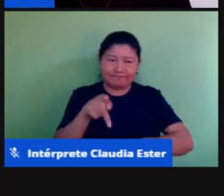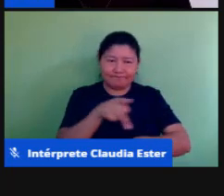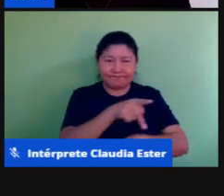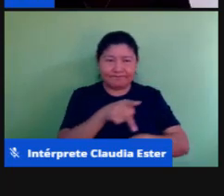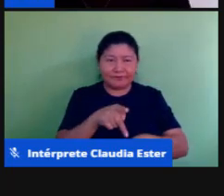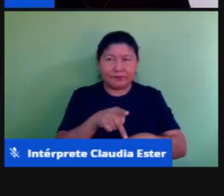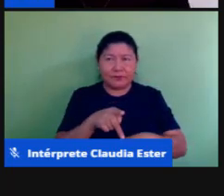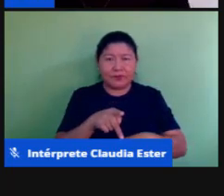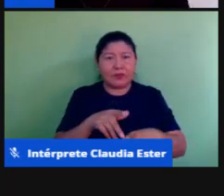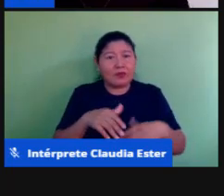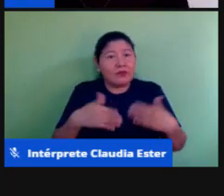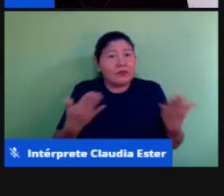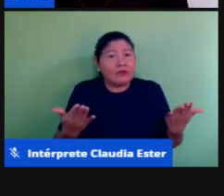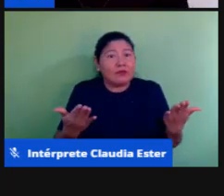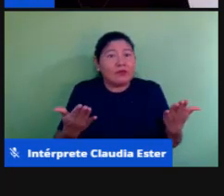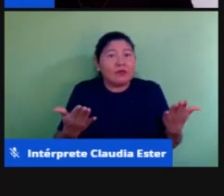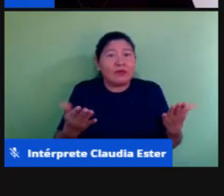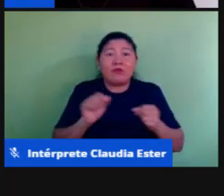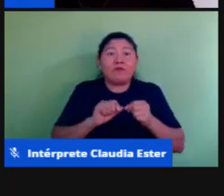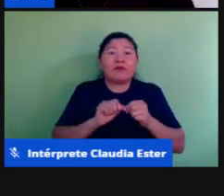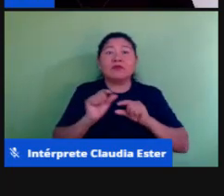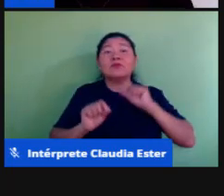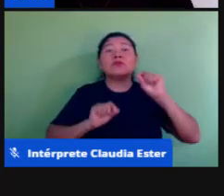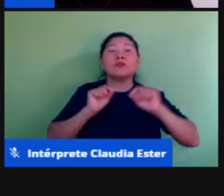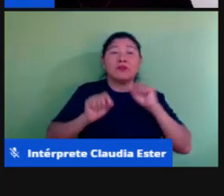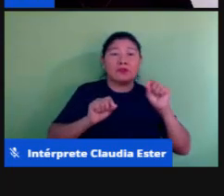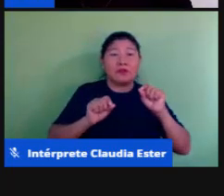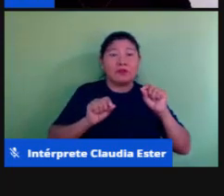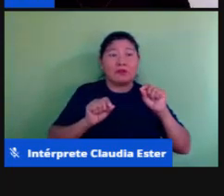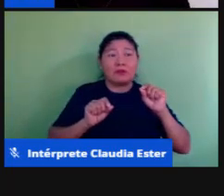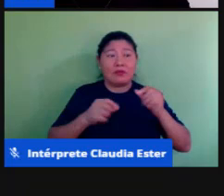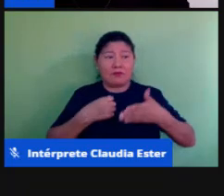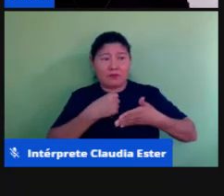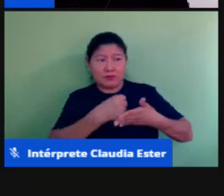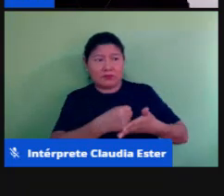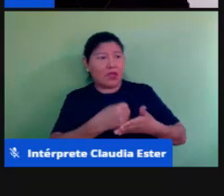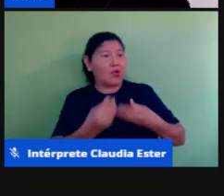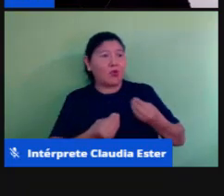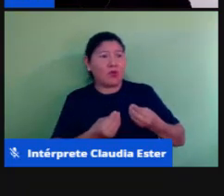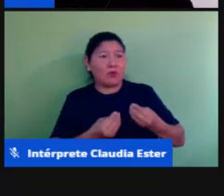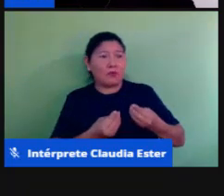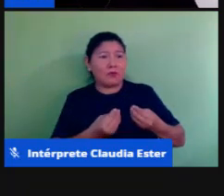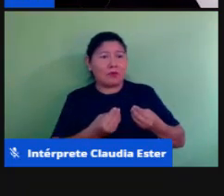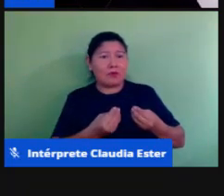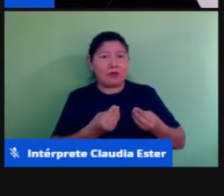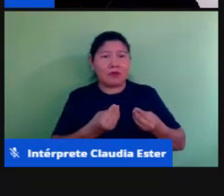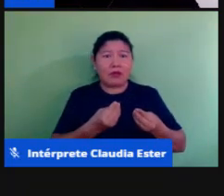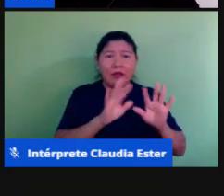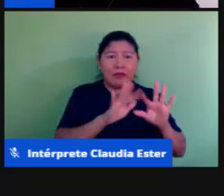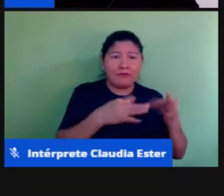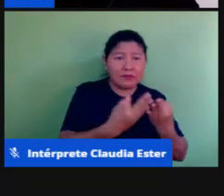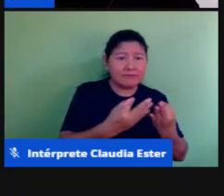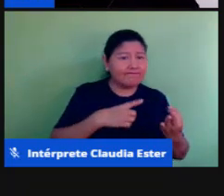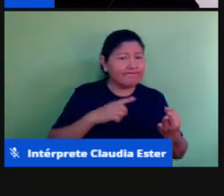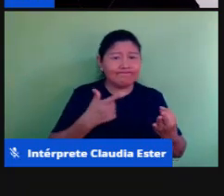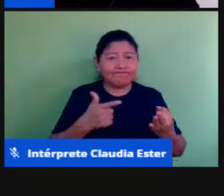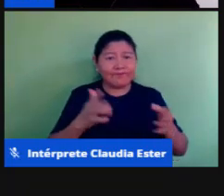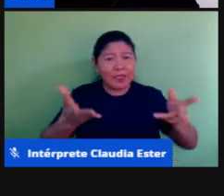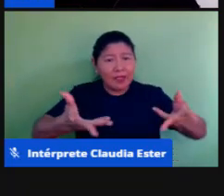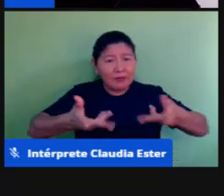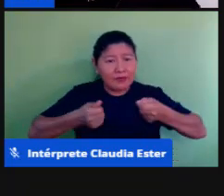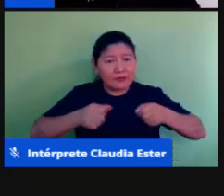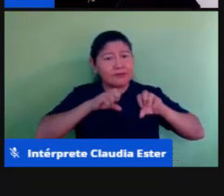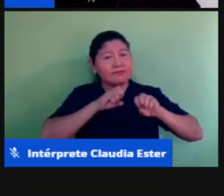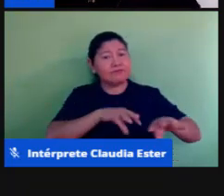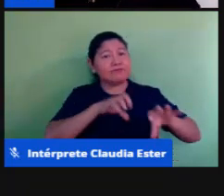O pai não tem o conhecimento que a gente tem, né? Não tem as habilidades, nós fazemos links com as crianças, nós